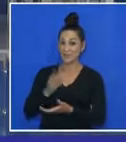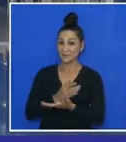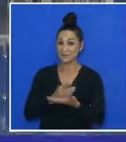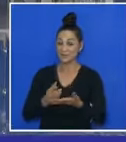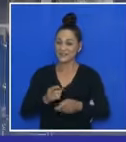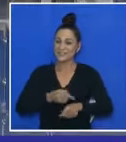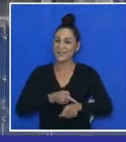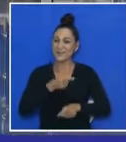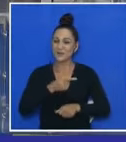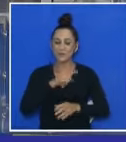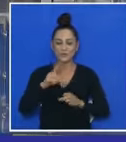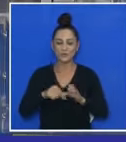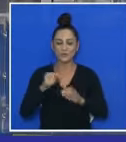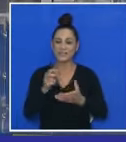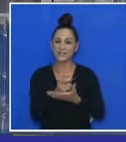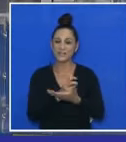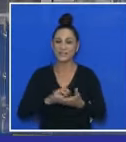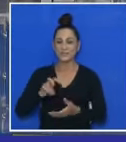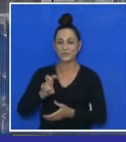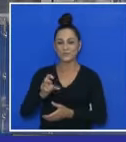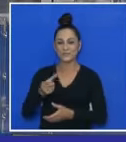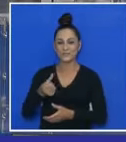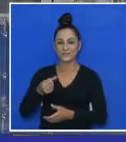Começa agora o sorteio da quina, concurso